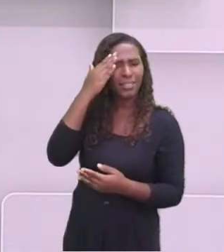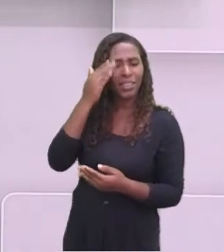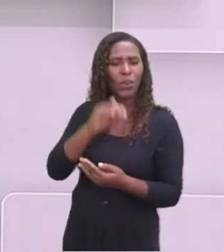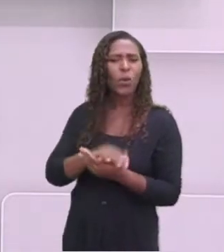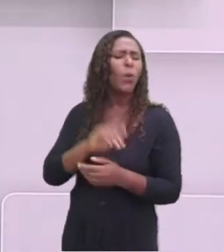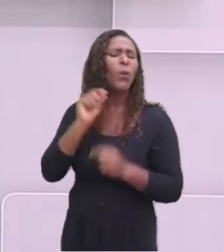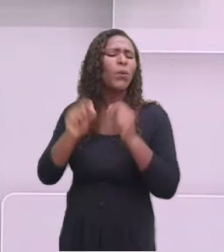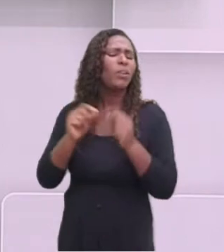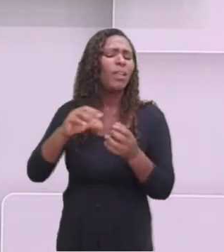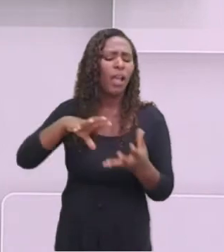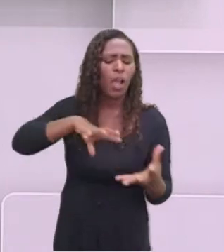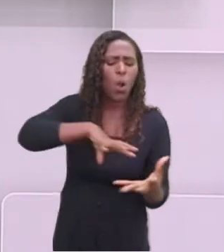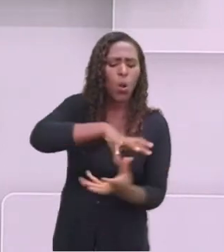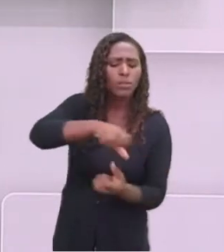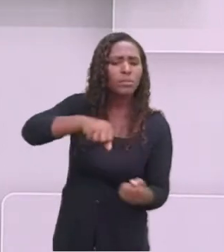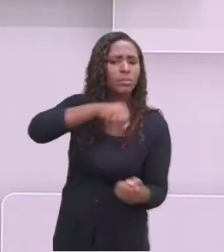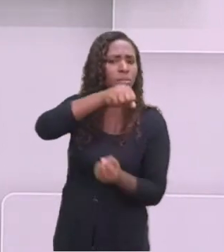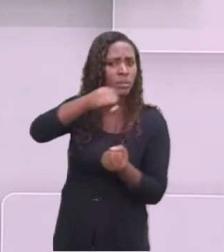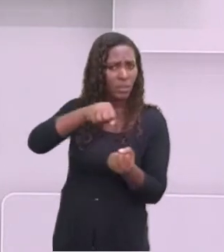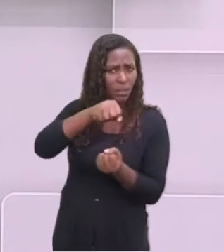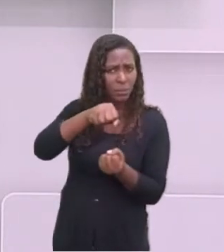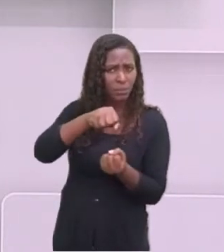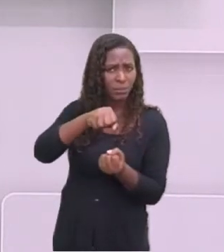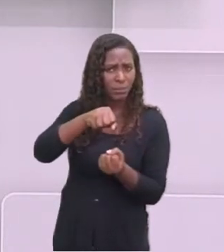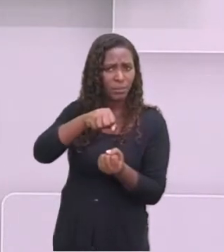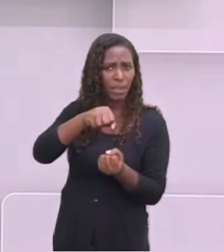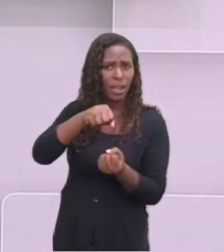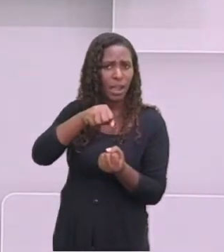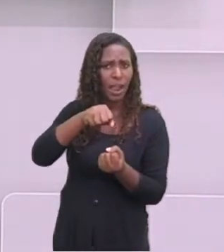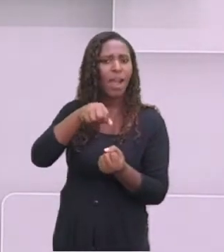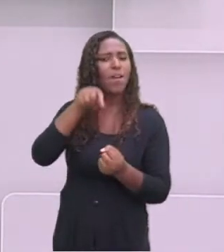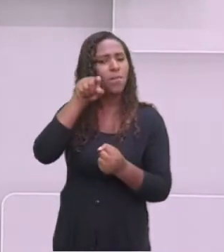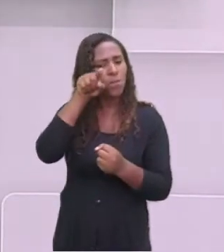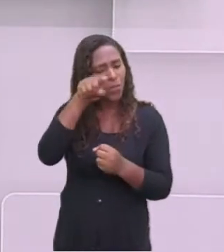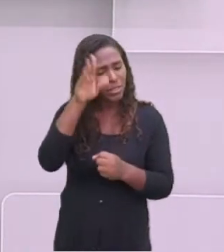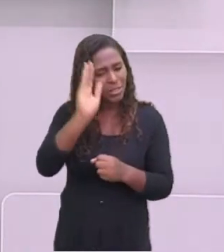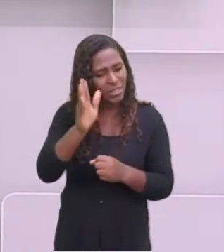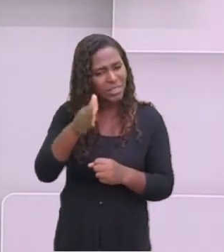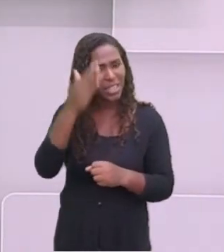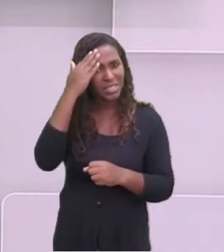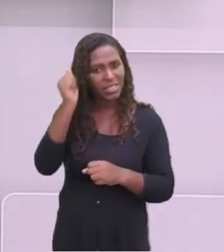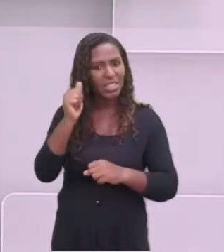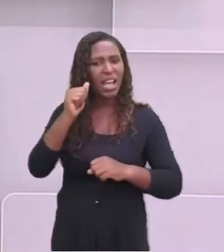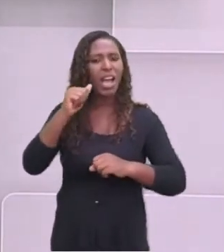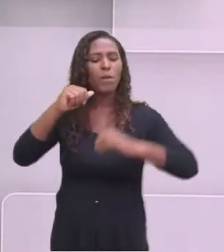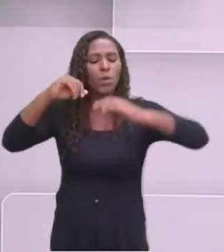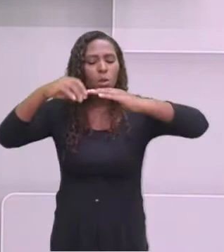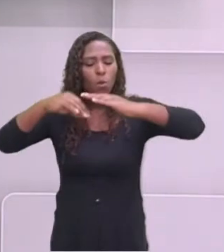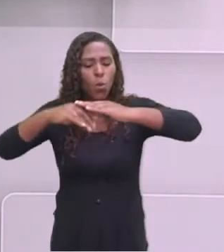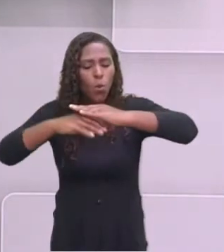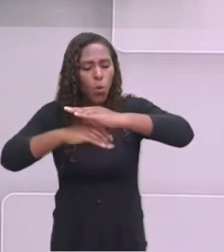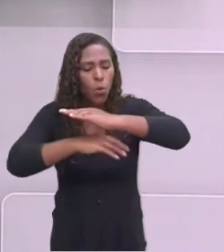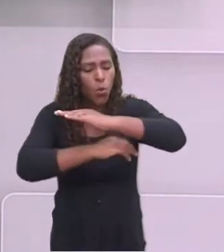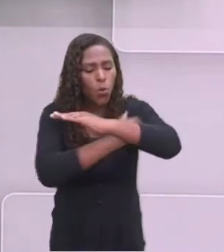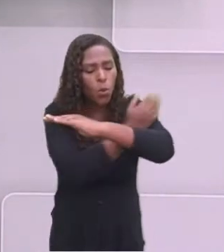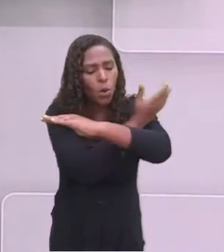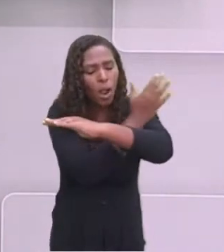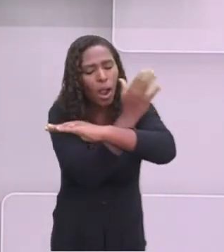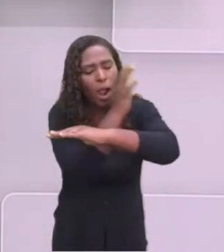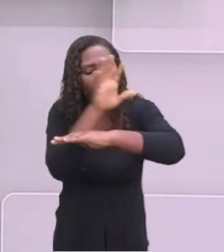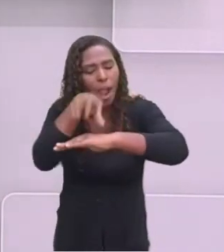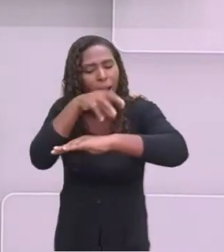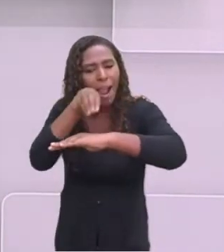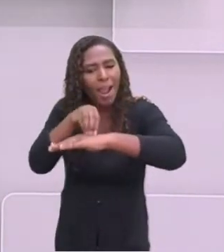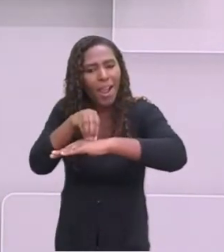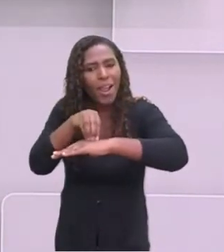vivência sustentável? Vocês já sabem o que é sustentabilidade. Uma vivência sustentável é retirando